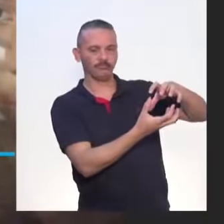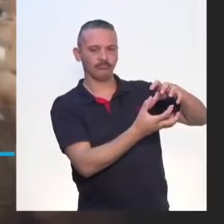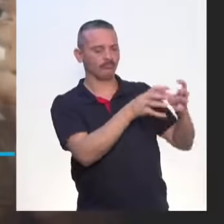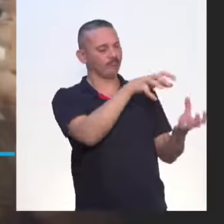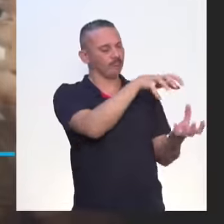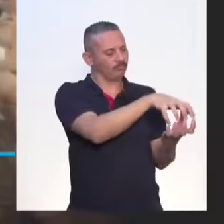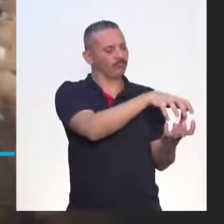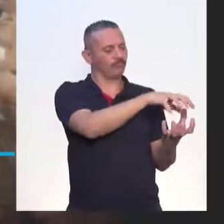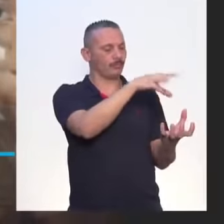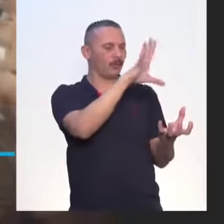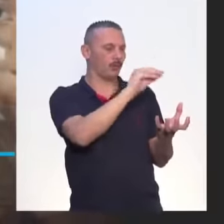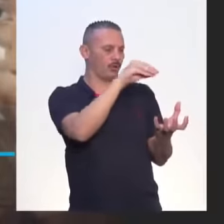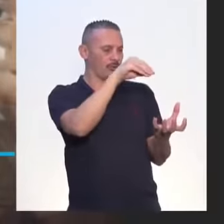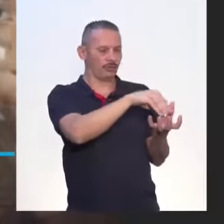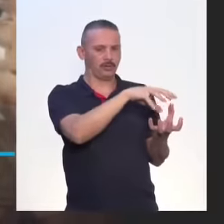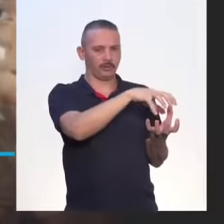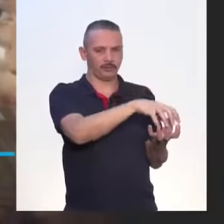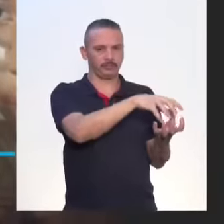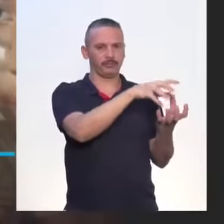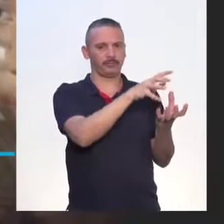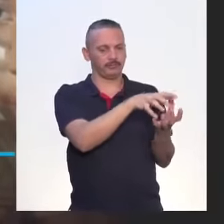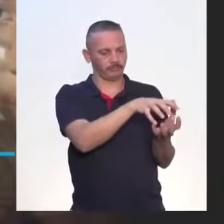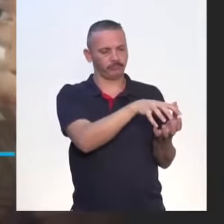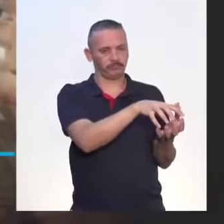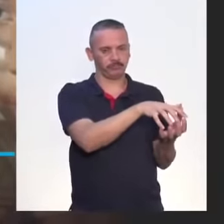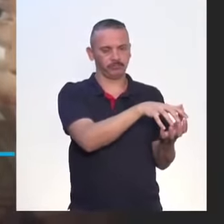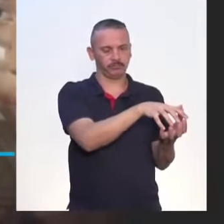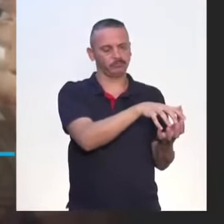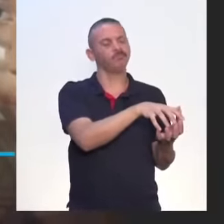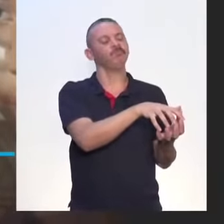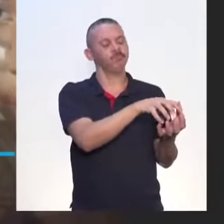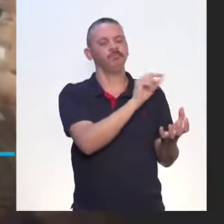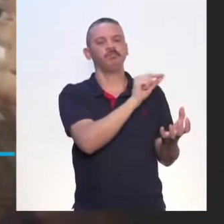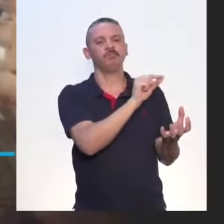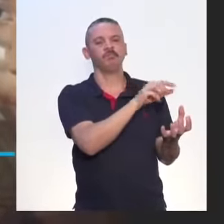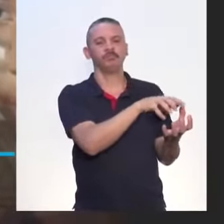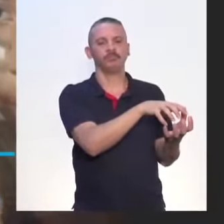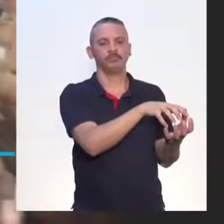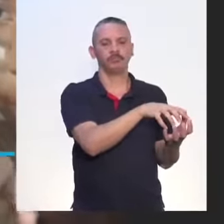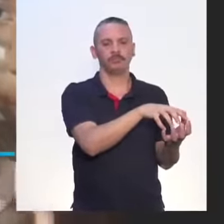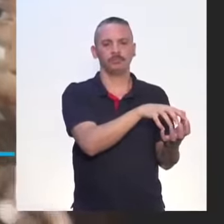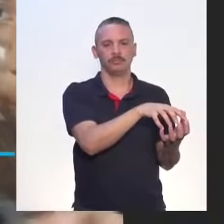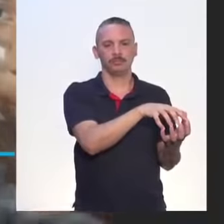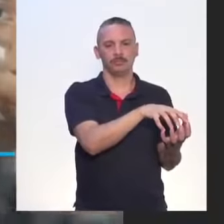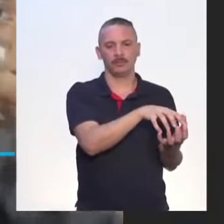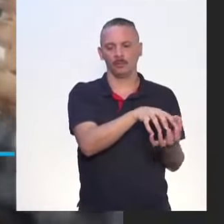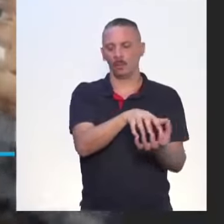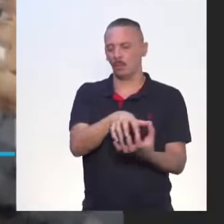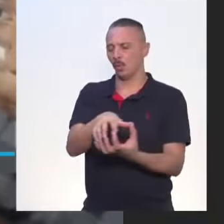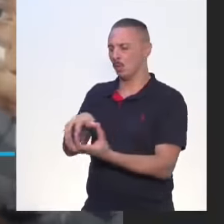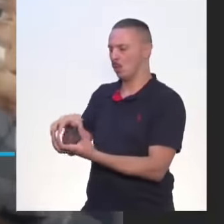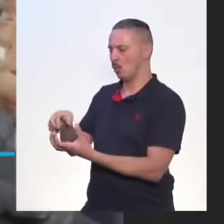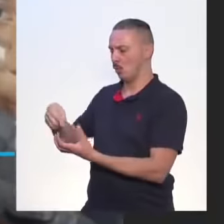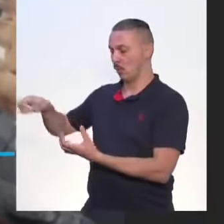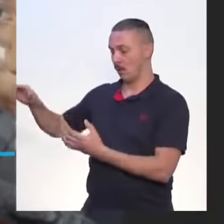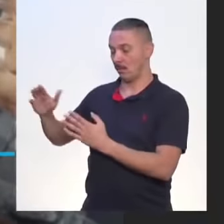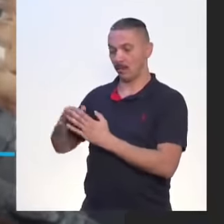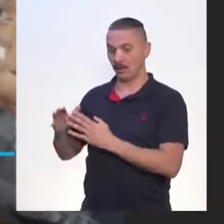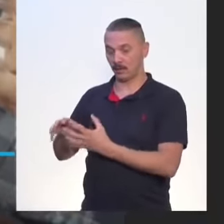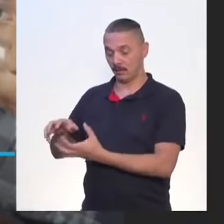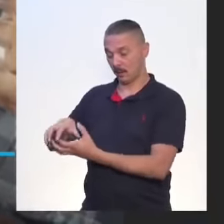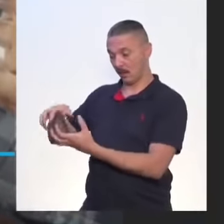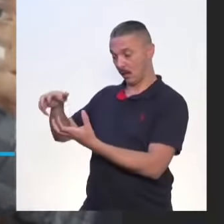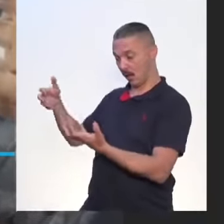fechada, assim, colocou lá dentro e mandou ele voltar para casa. Só que ele falou assim, não abra